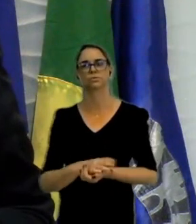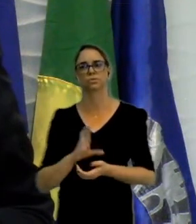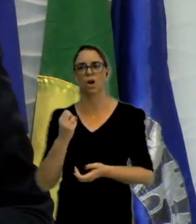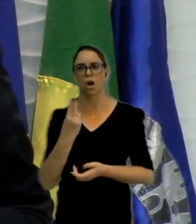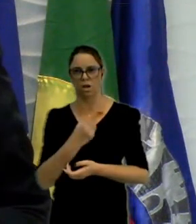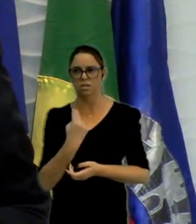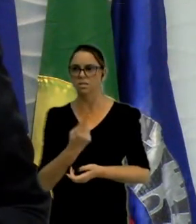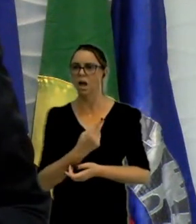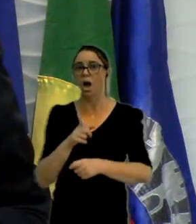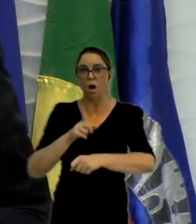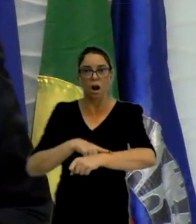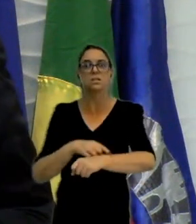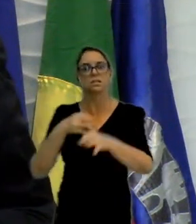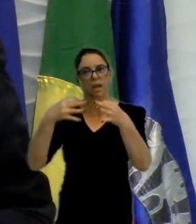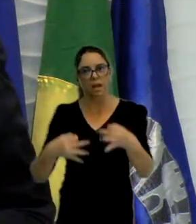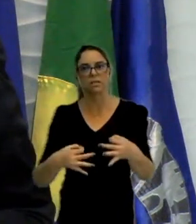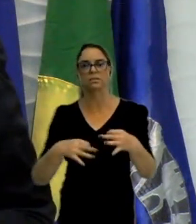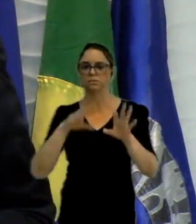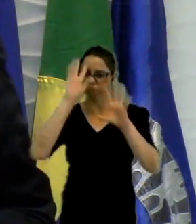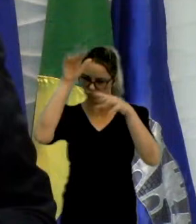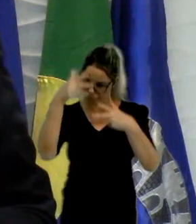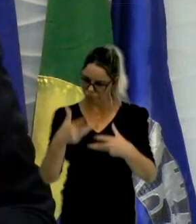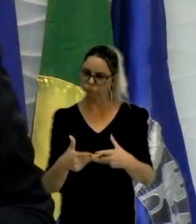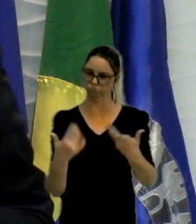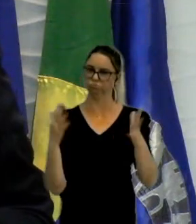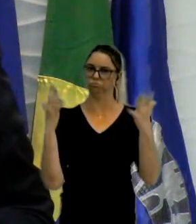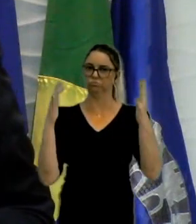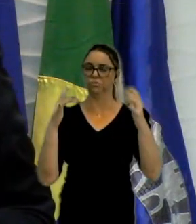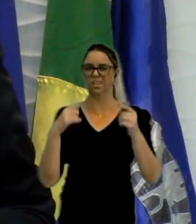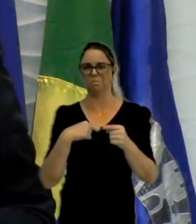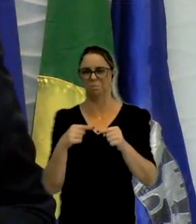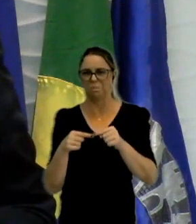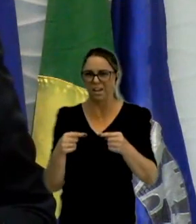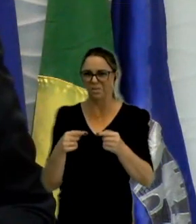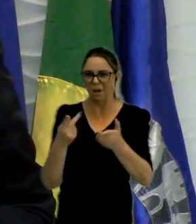elogiar. Agora, não concordo com uma coisa dessa.